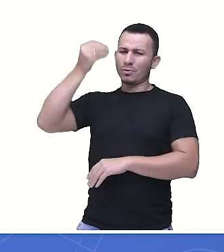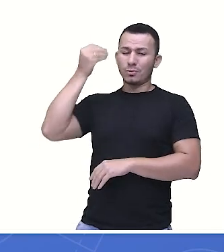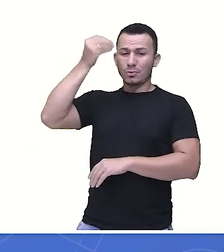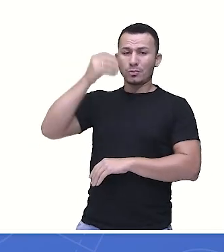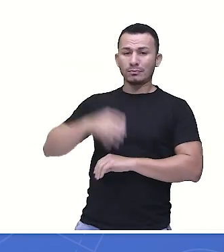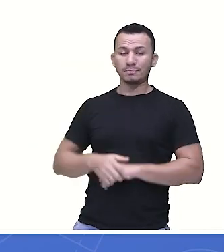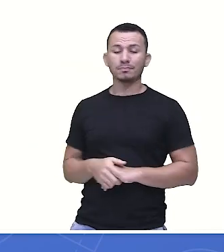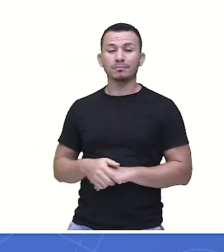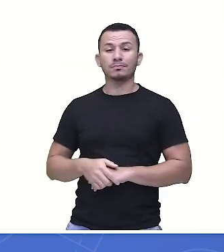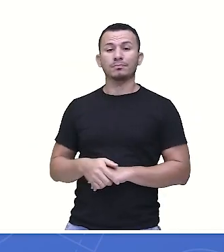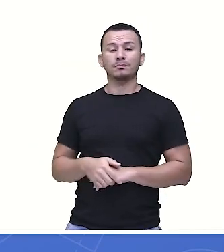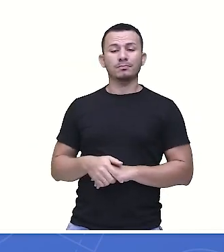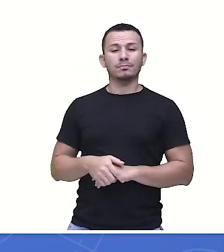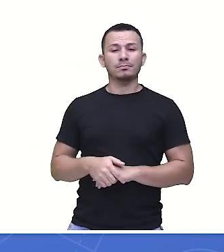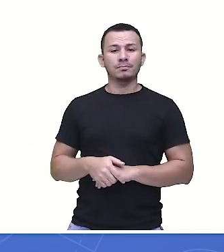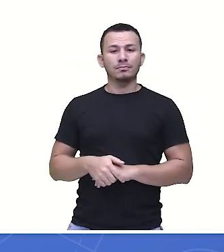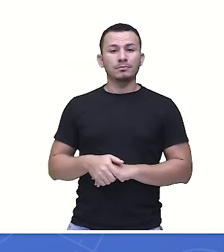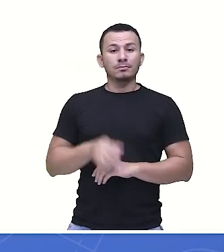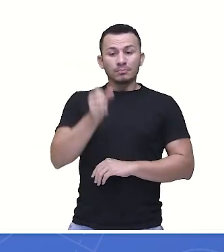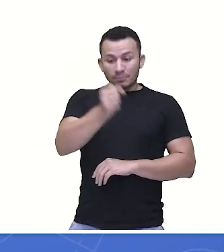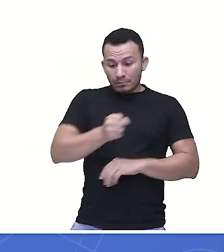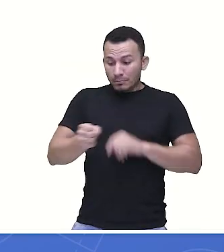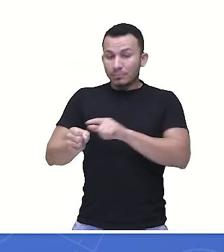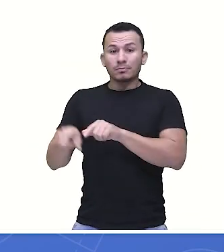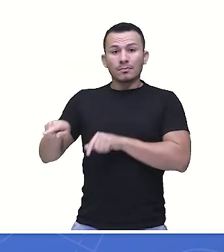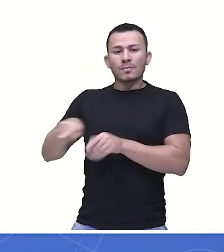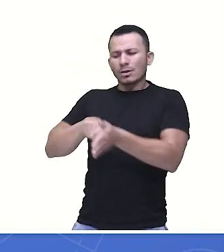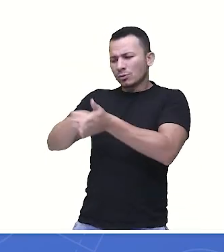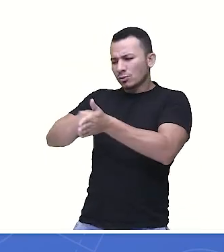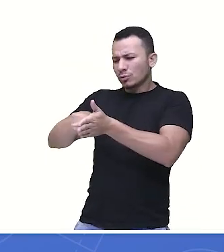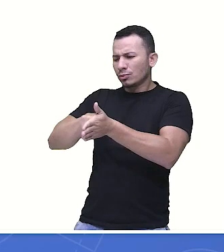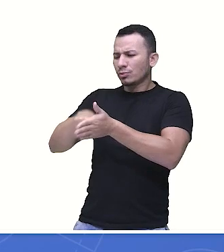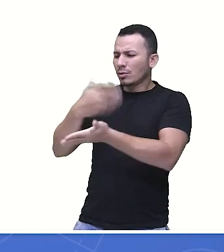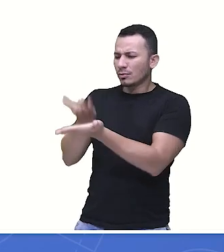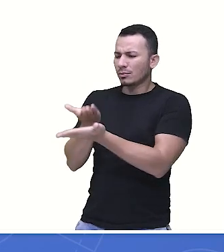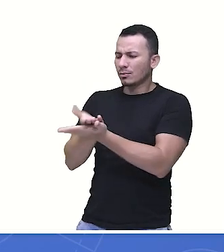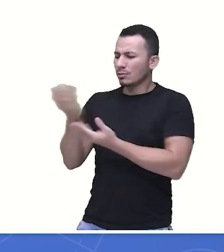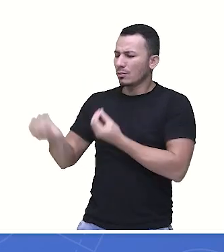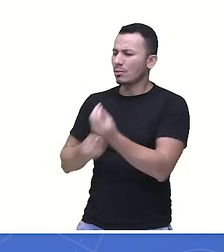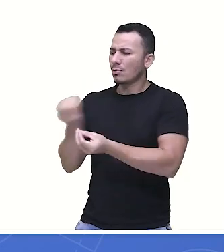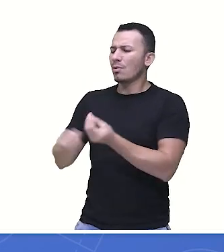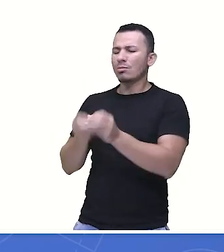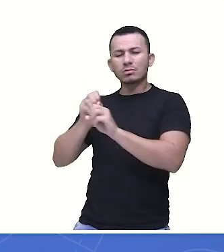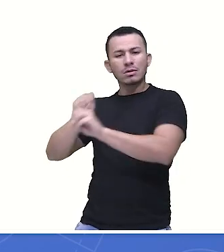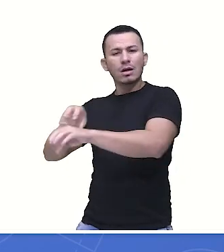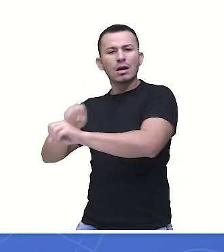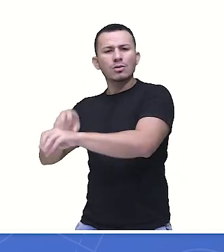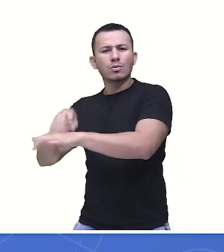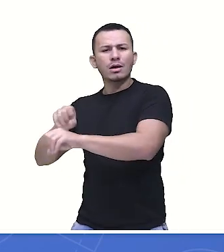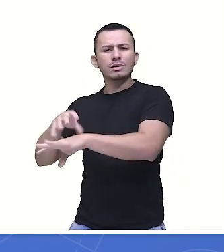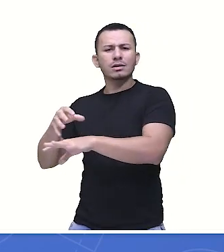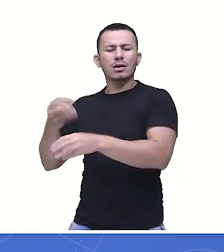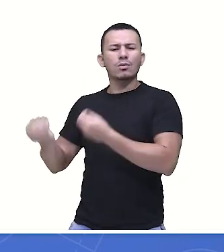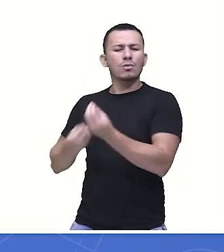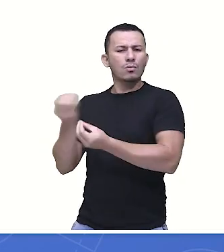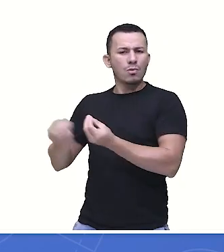fazer um estudo sobre a questão da educação, como que a educação ela está se dando? Será que a educação